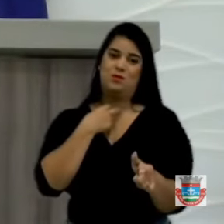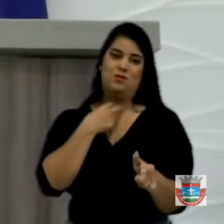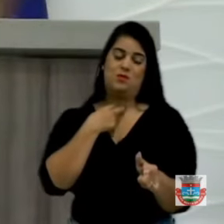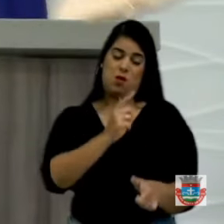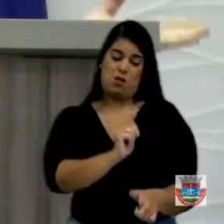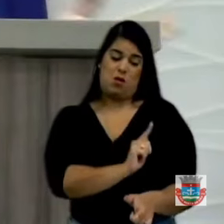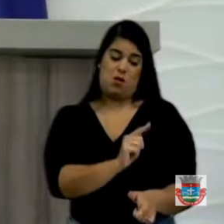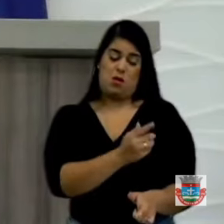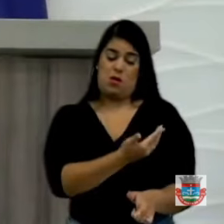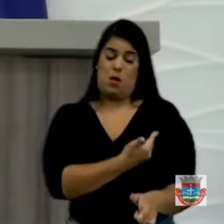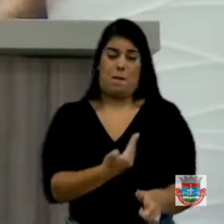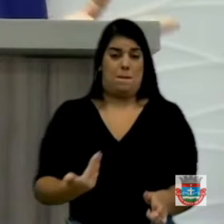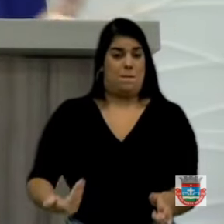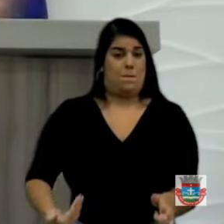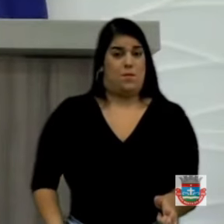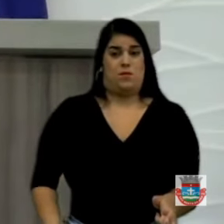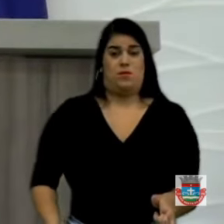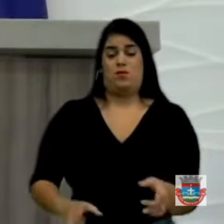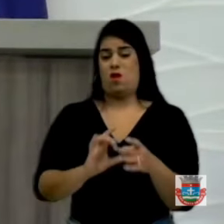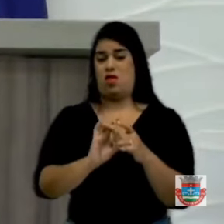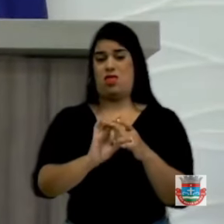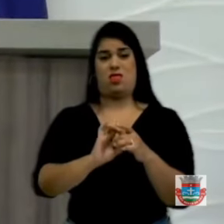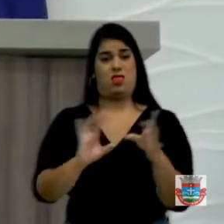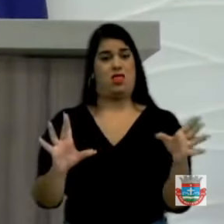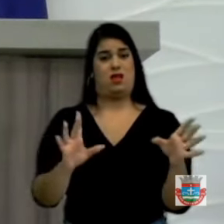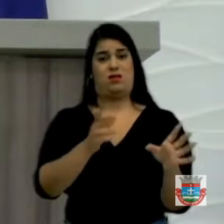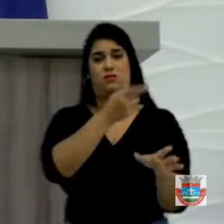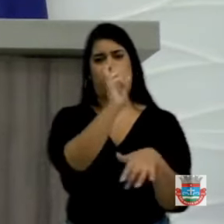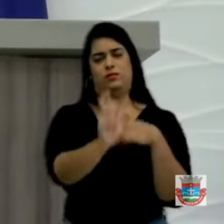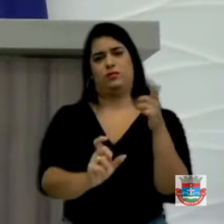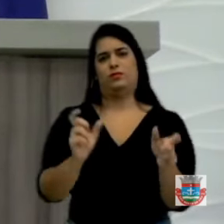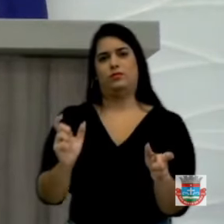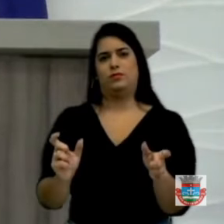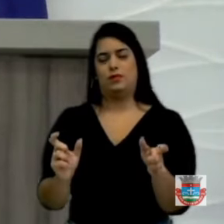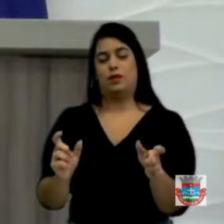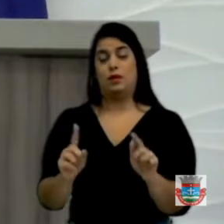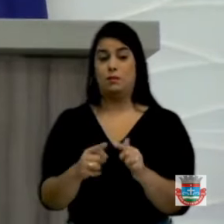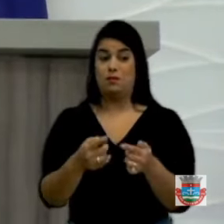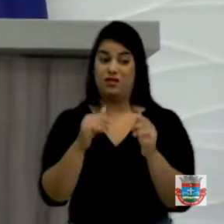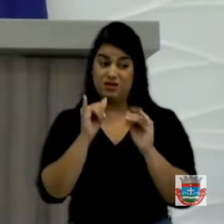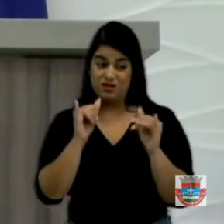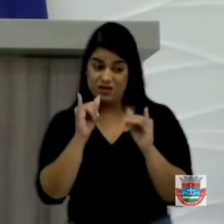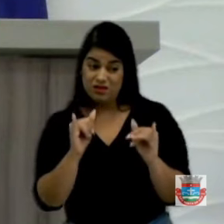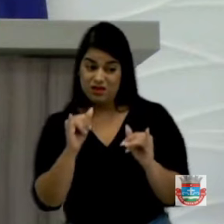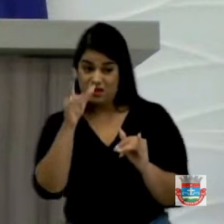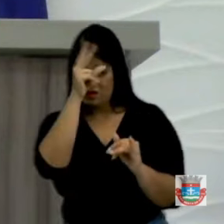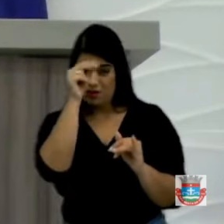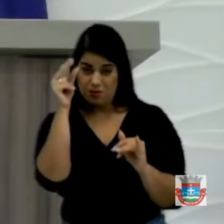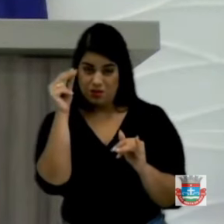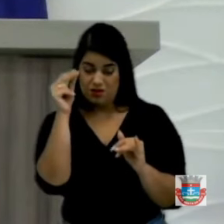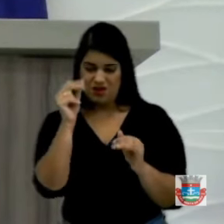o prefeito concordou com isso, que participou com isso, eu não acredito. Quem estava lá viu.